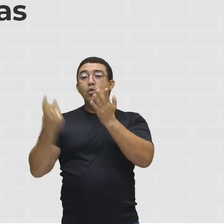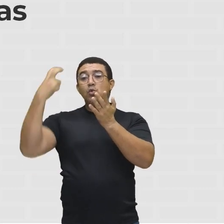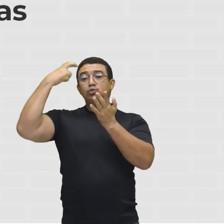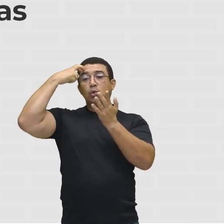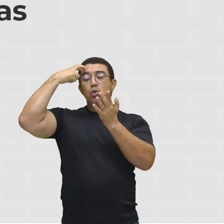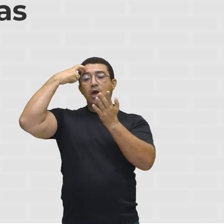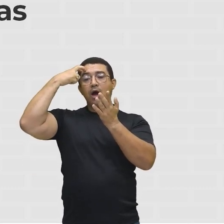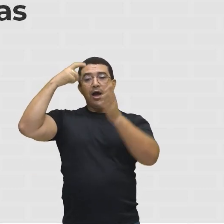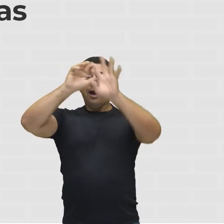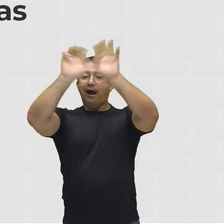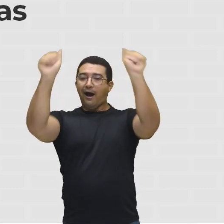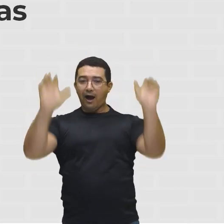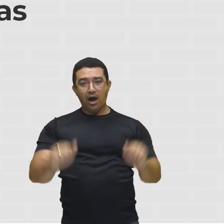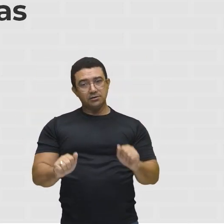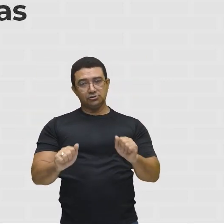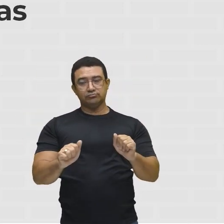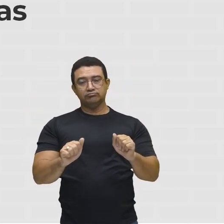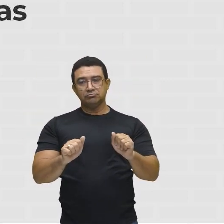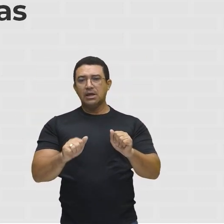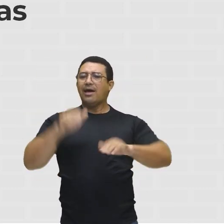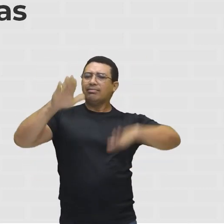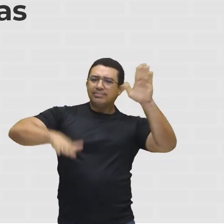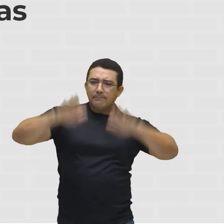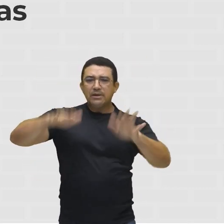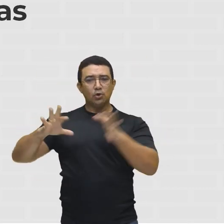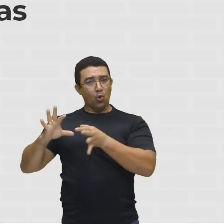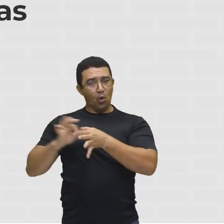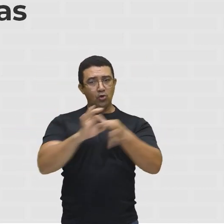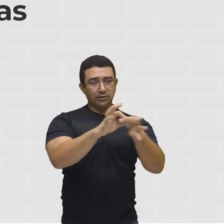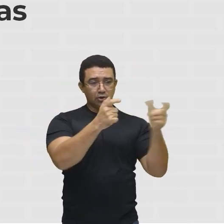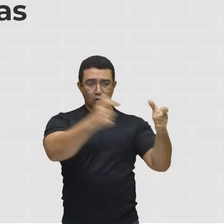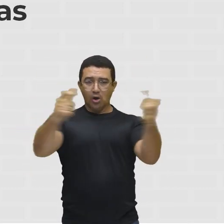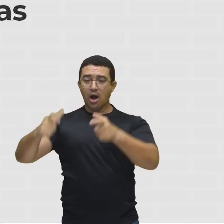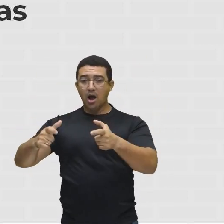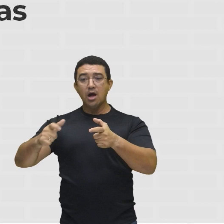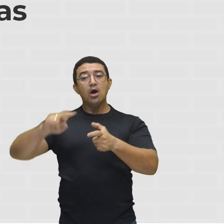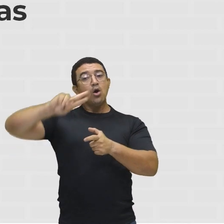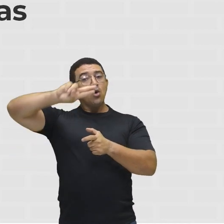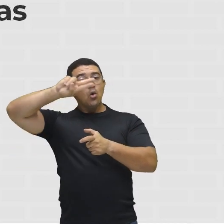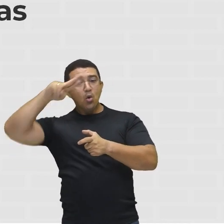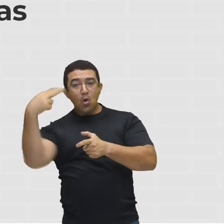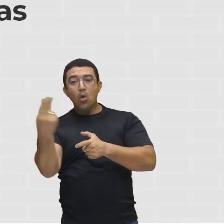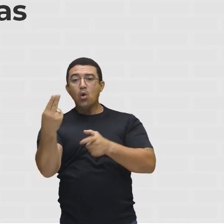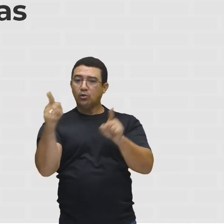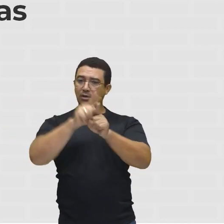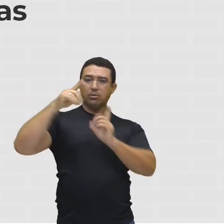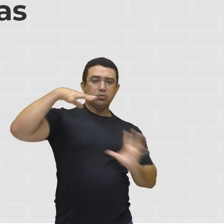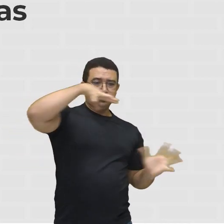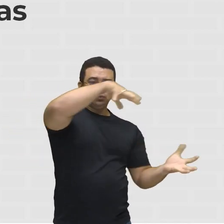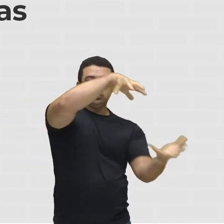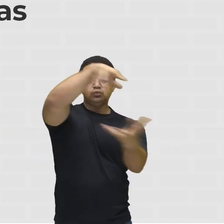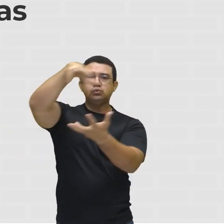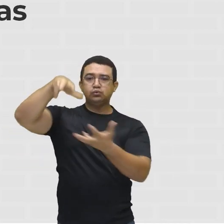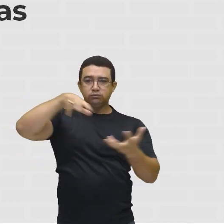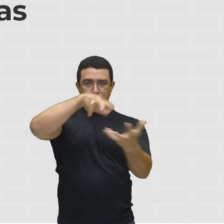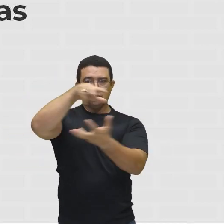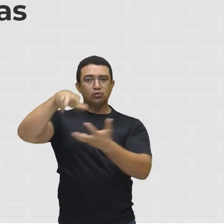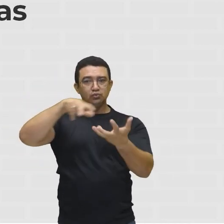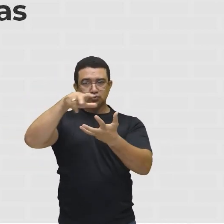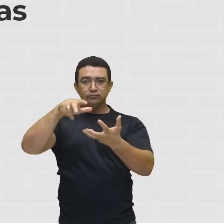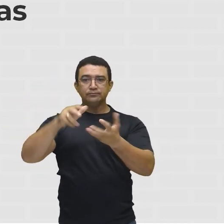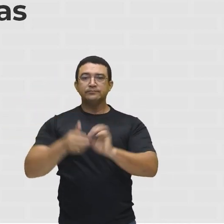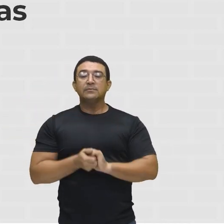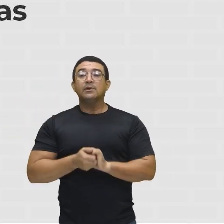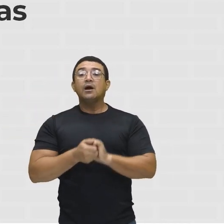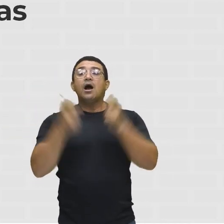culturais, sejam elas do contexto local ou mundial. Olha aí a palavra, local ou mundial. É